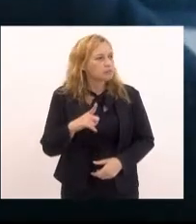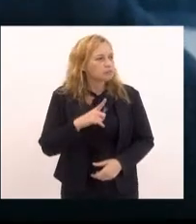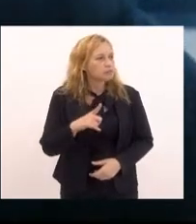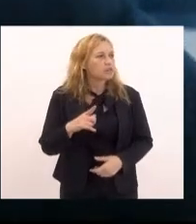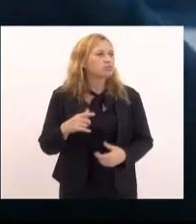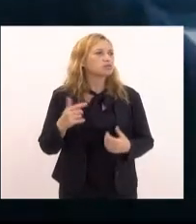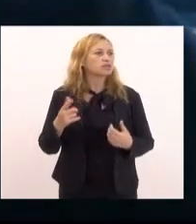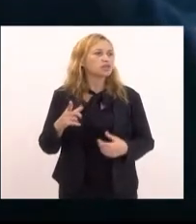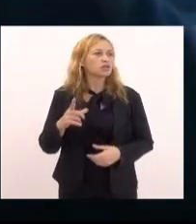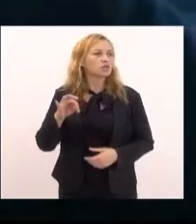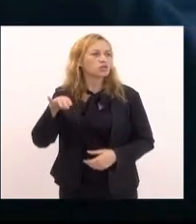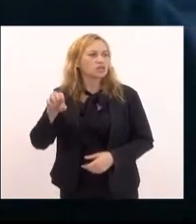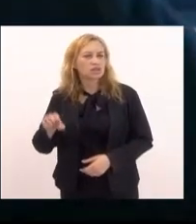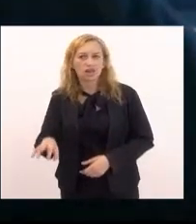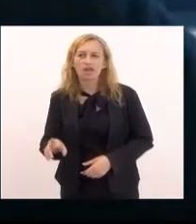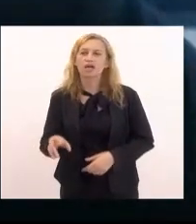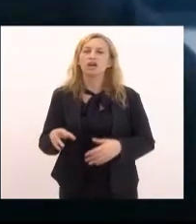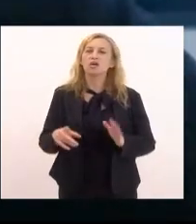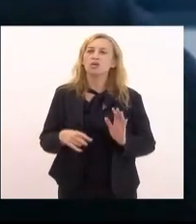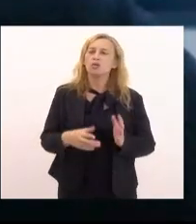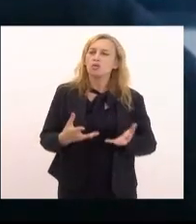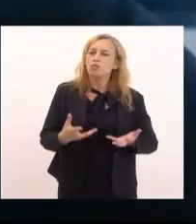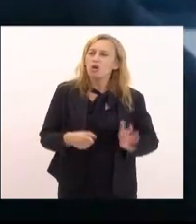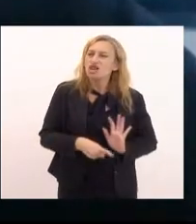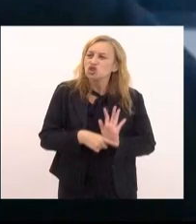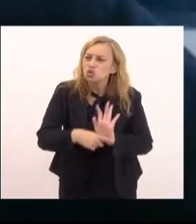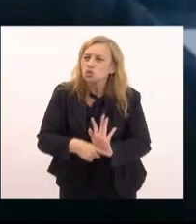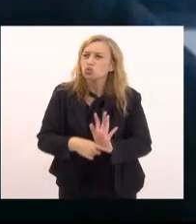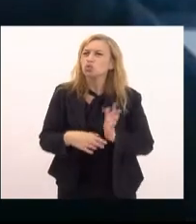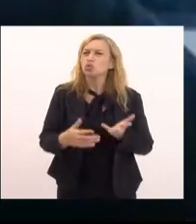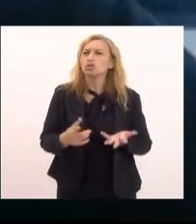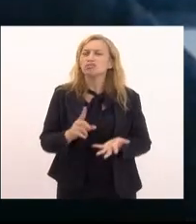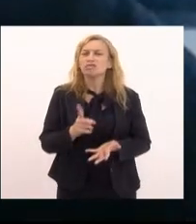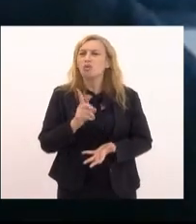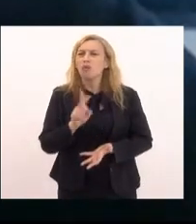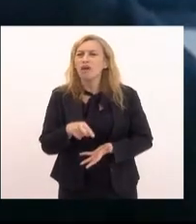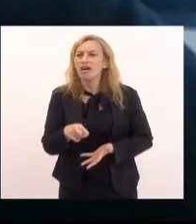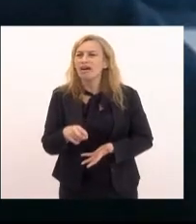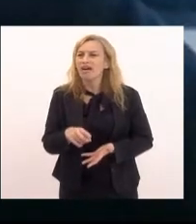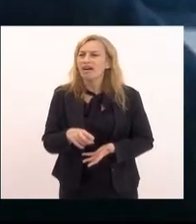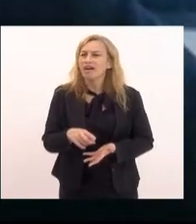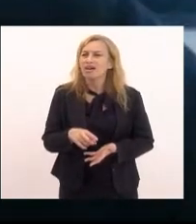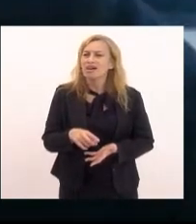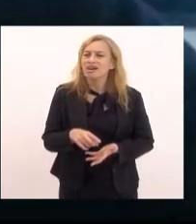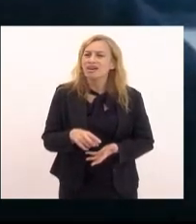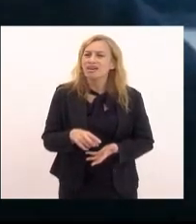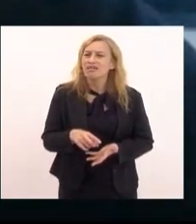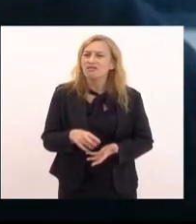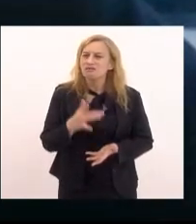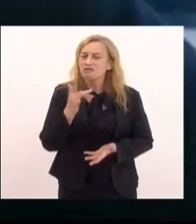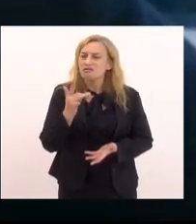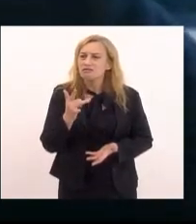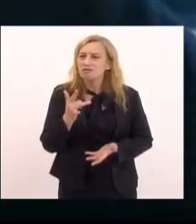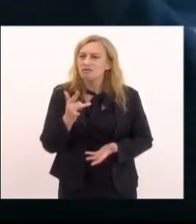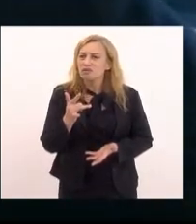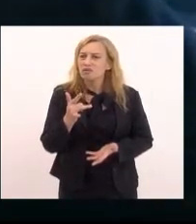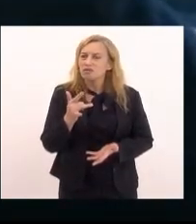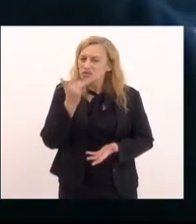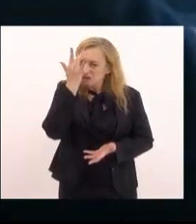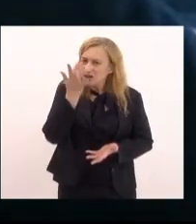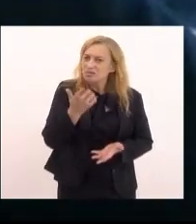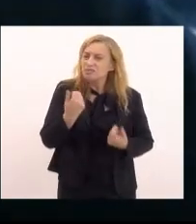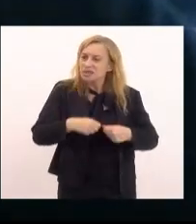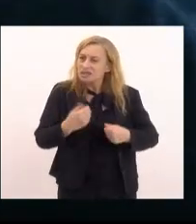dossiê, temos que ter um acolhimento, né? Não é razoável isso. Nós temos que tratar essas pessoas com